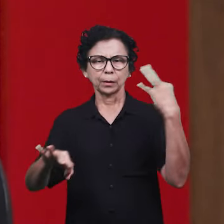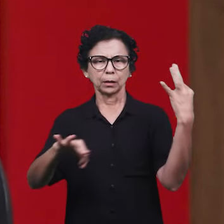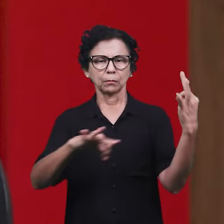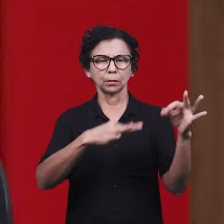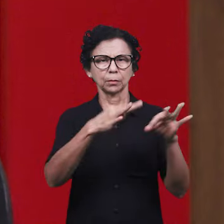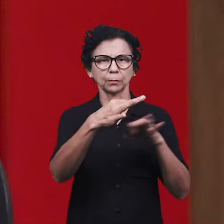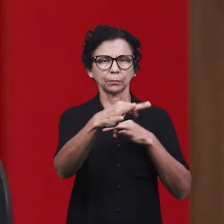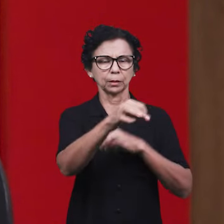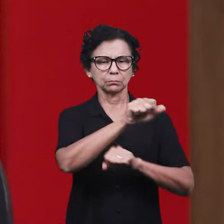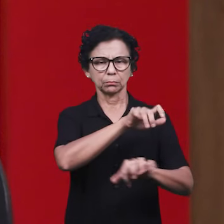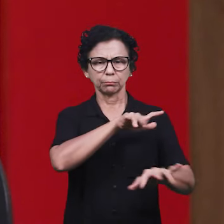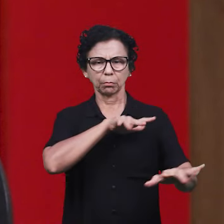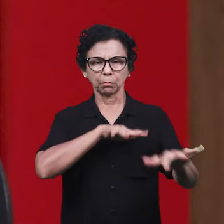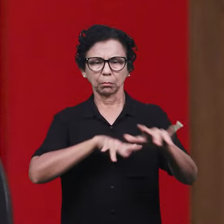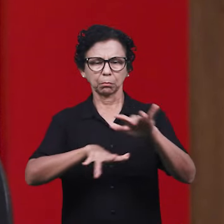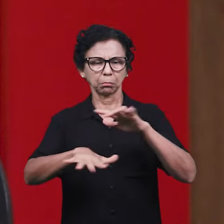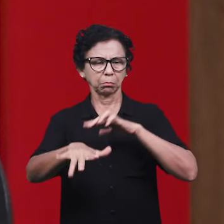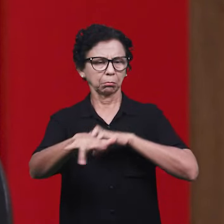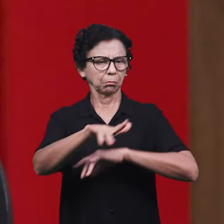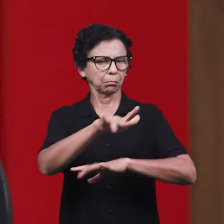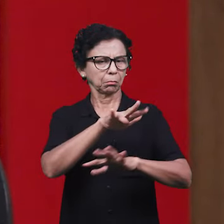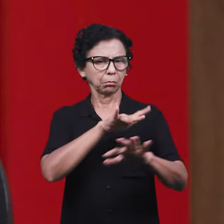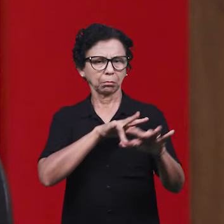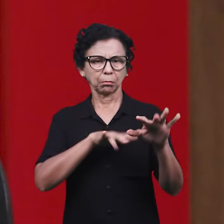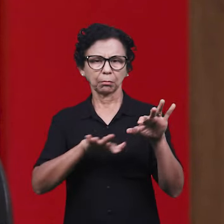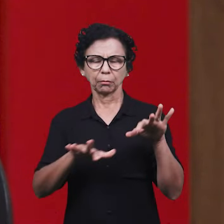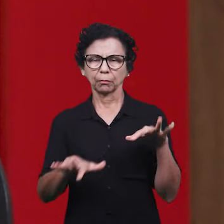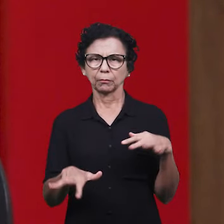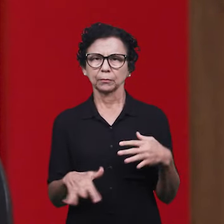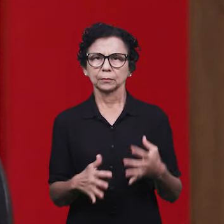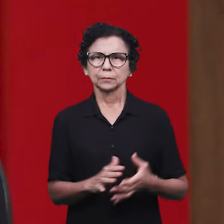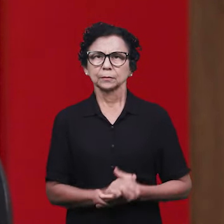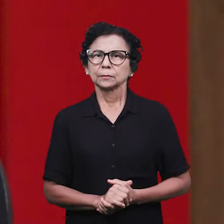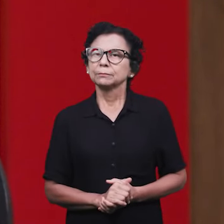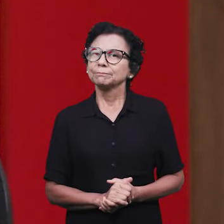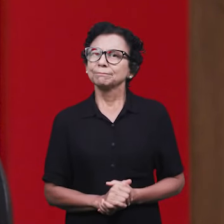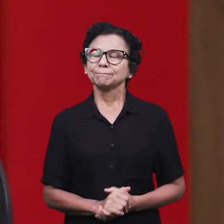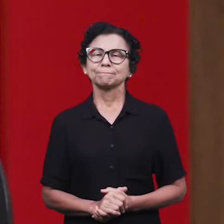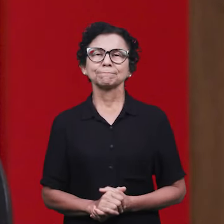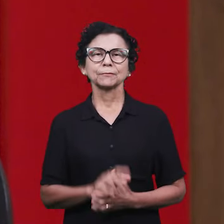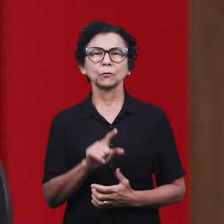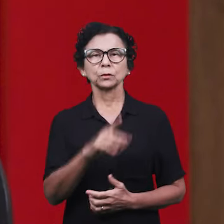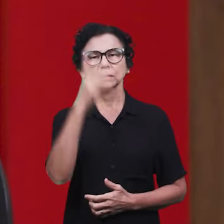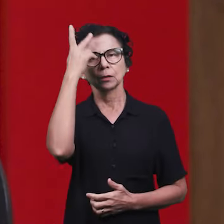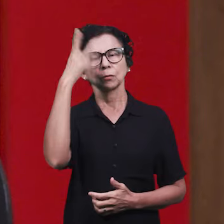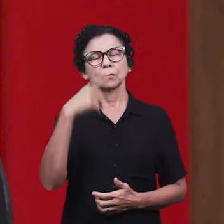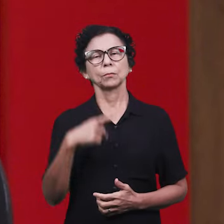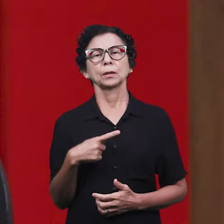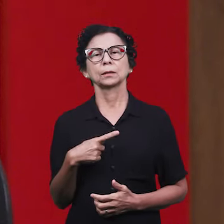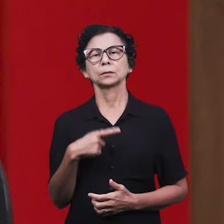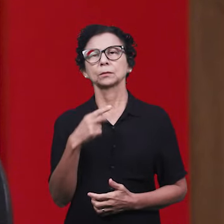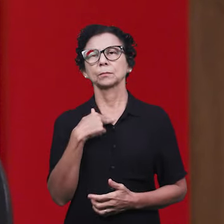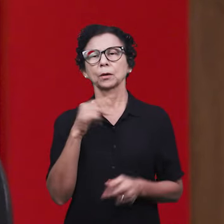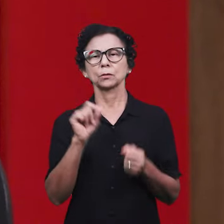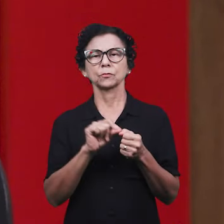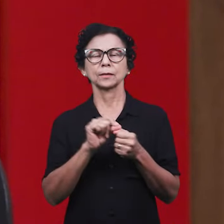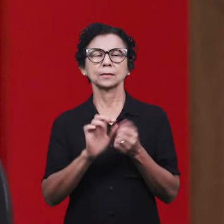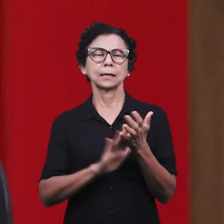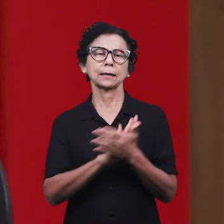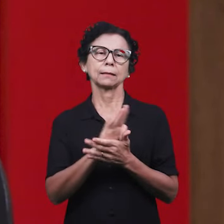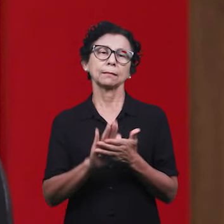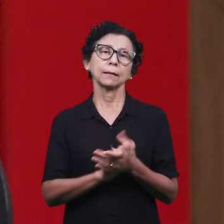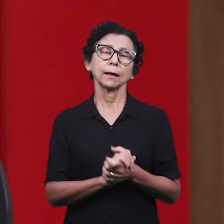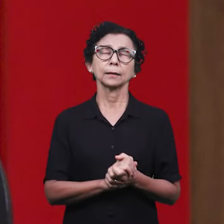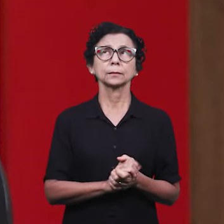seja, não há nada que você possa fazer na criação como homem, que você passe do acaso,